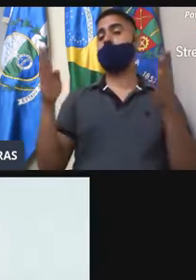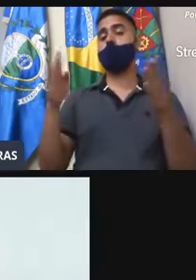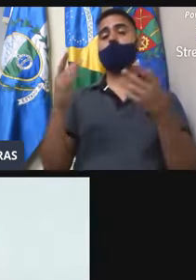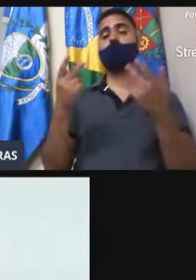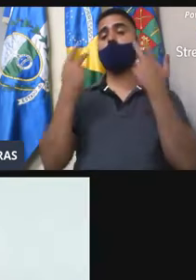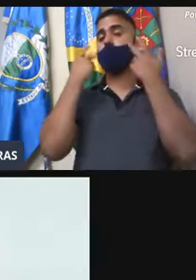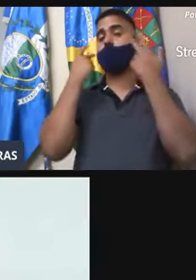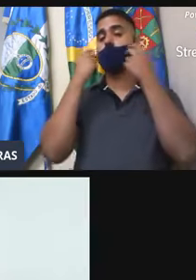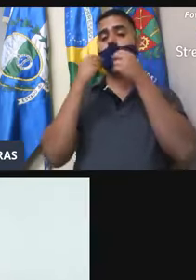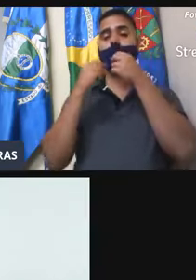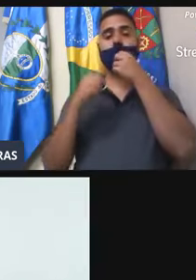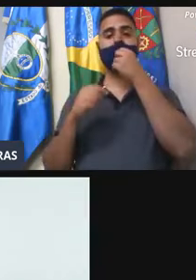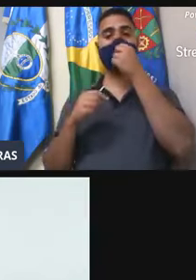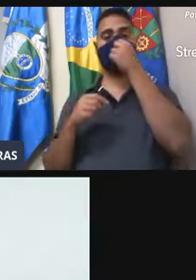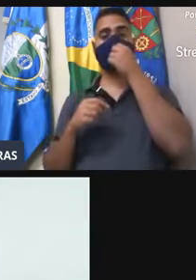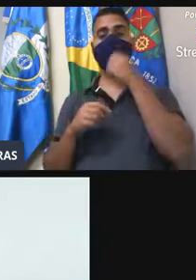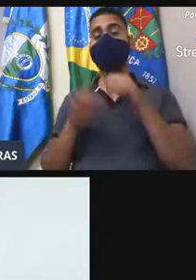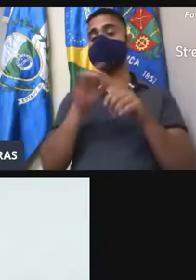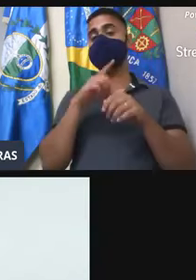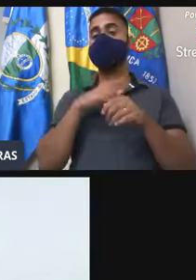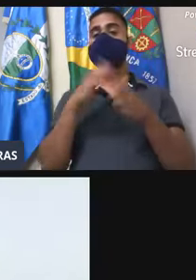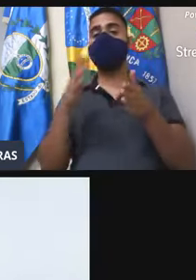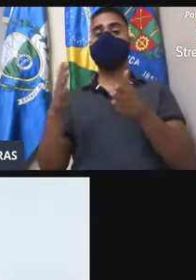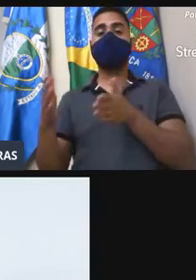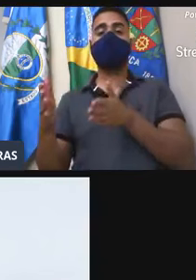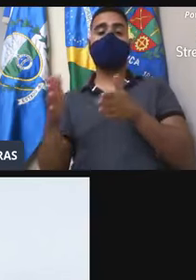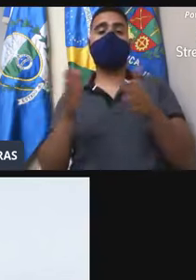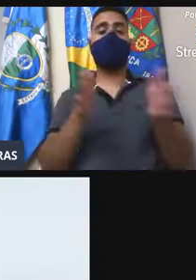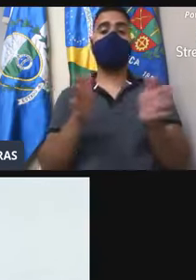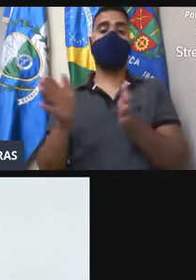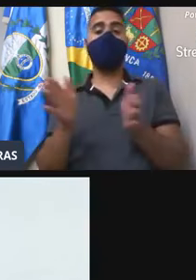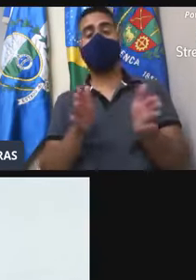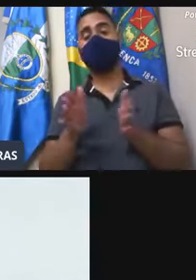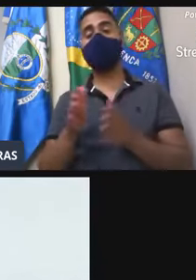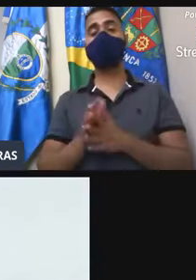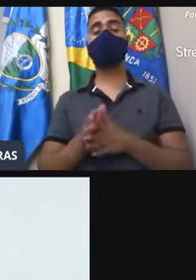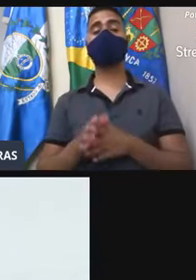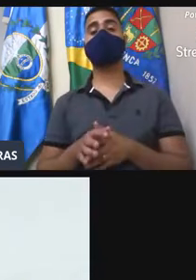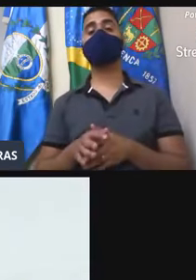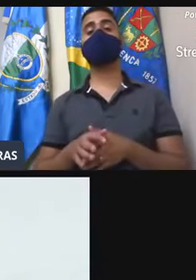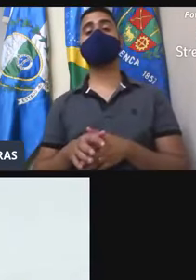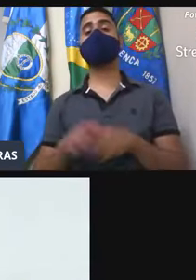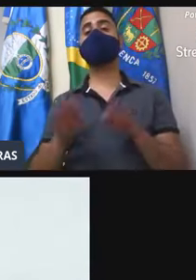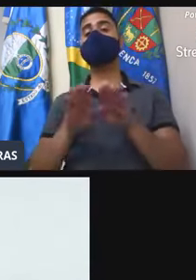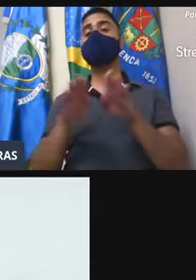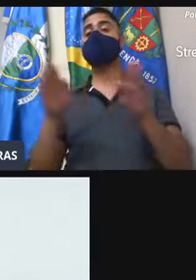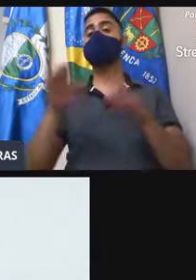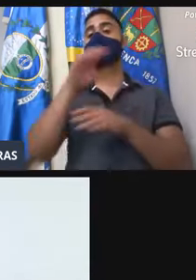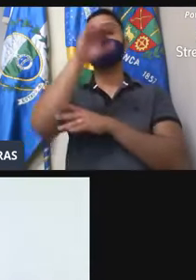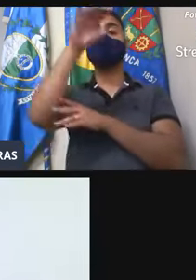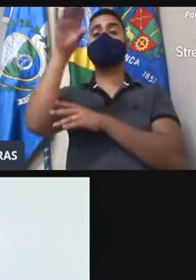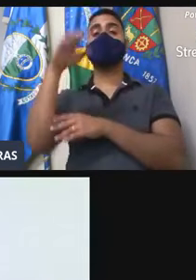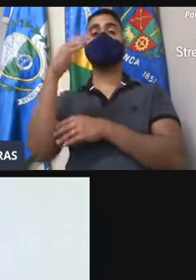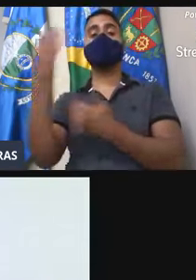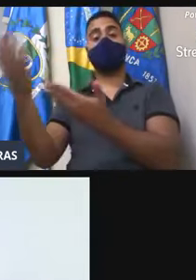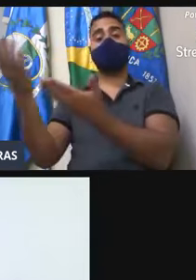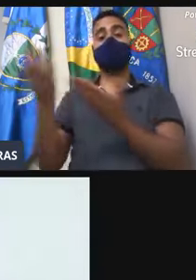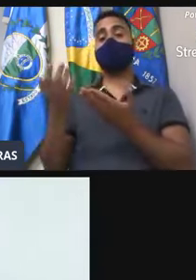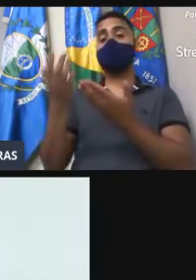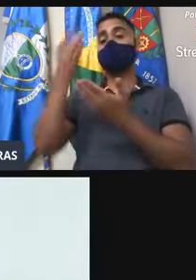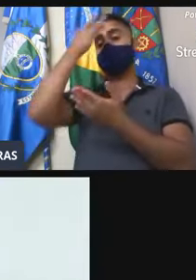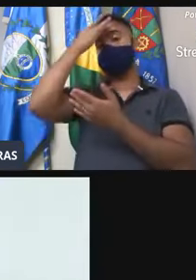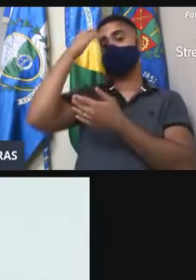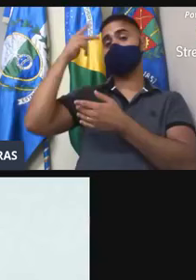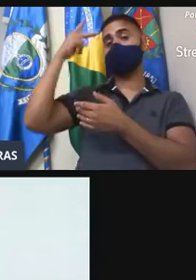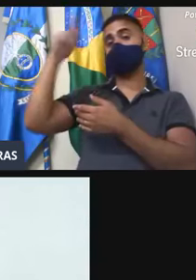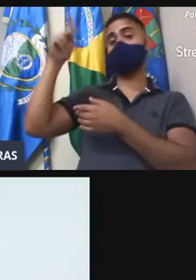relação a isso. E, claro, com essa flexibilização, da abertura do distrito para estar